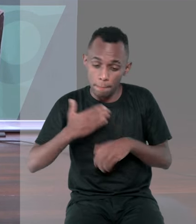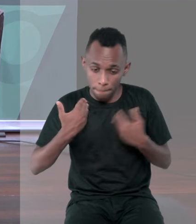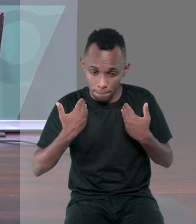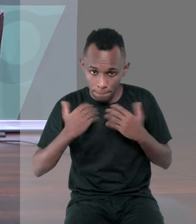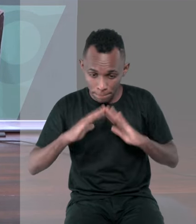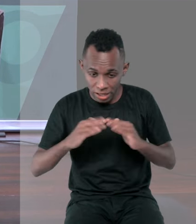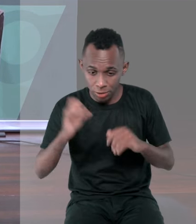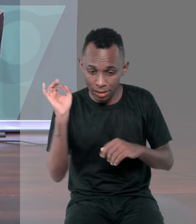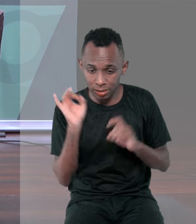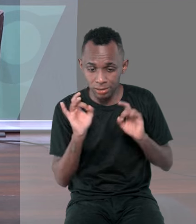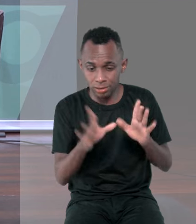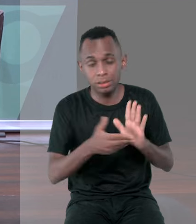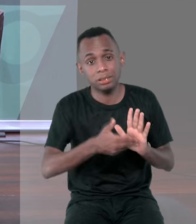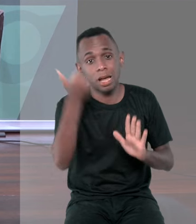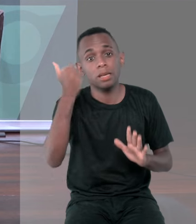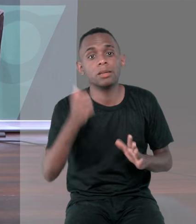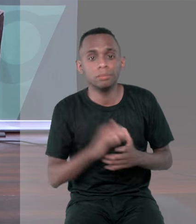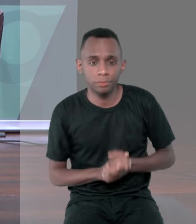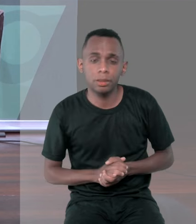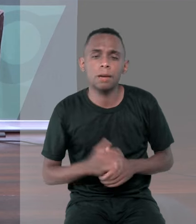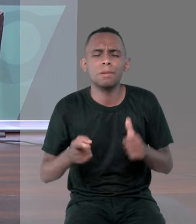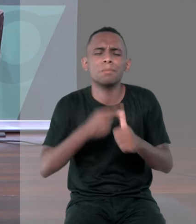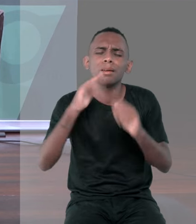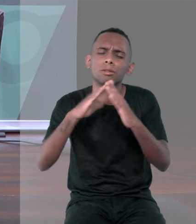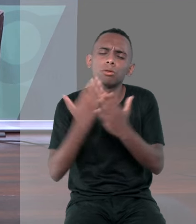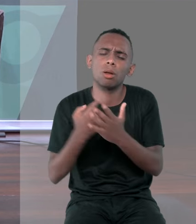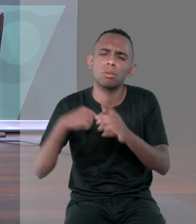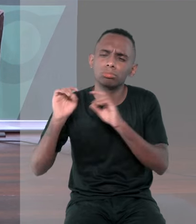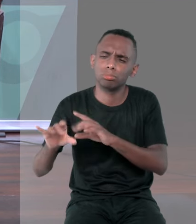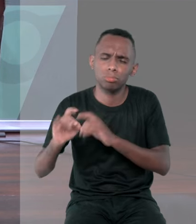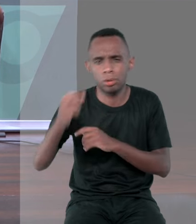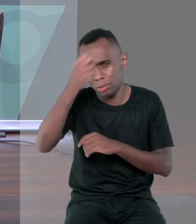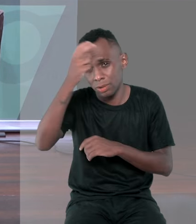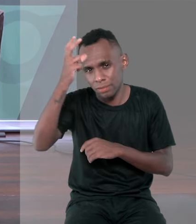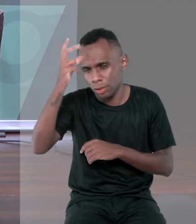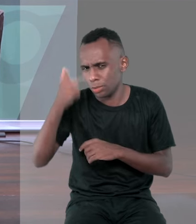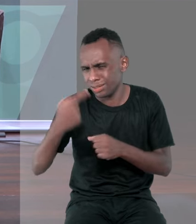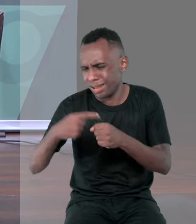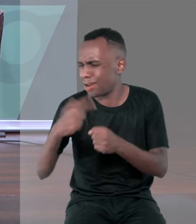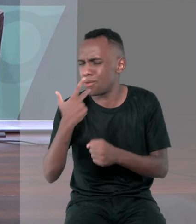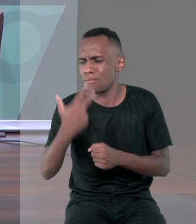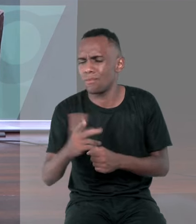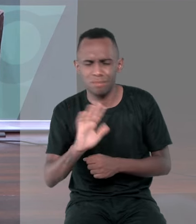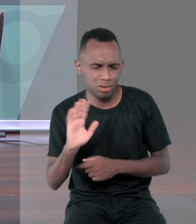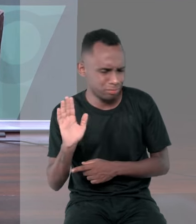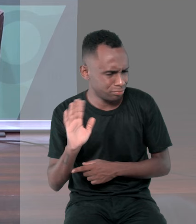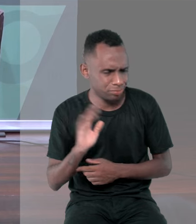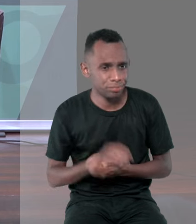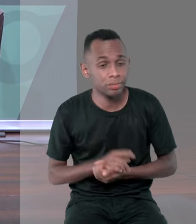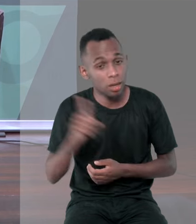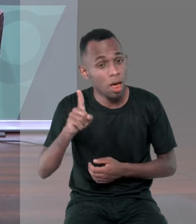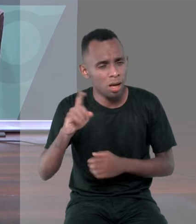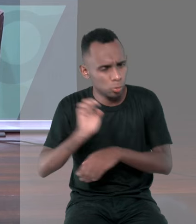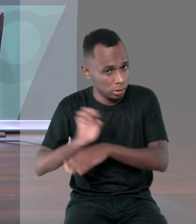né? Da minha primeira escola, onde eu dei aula, no município, que eu não vou falar qual município, lá no